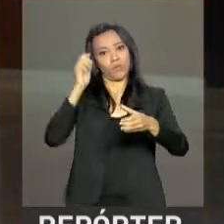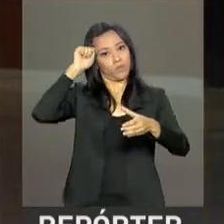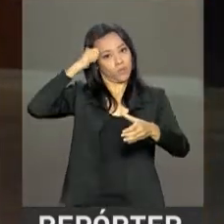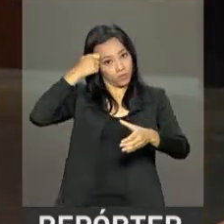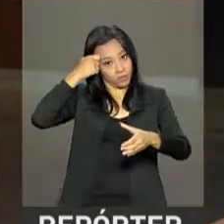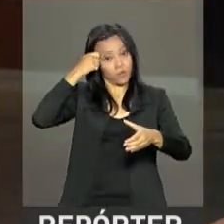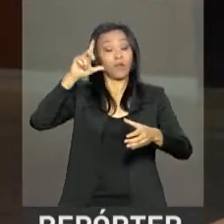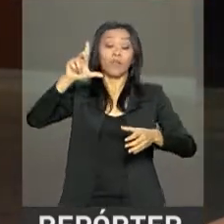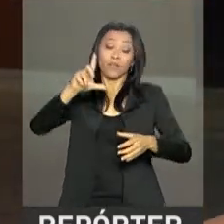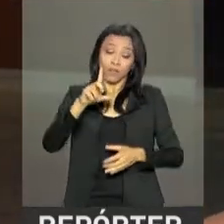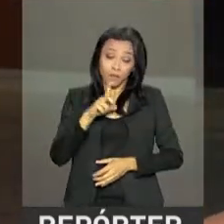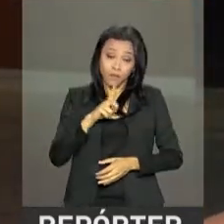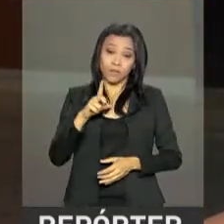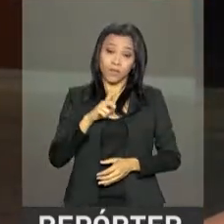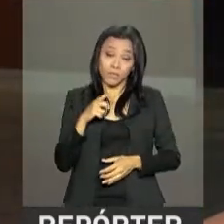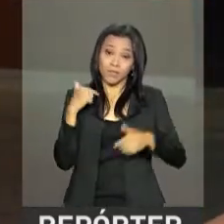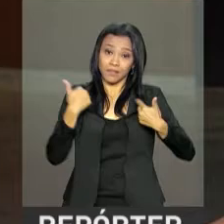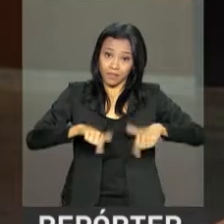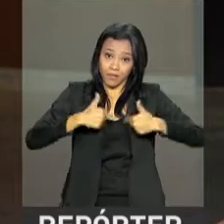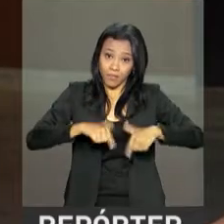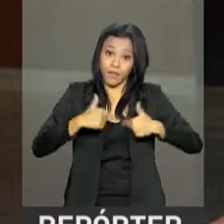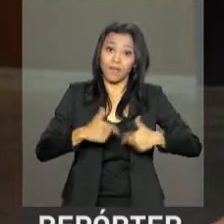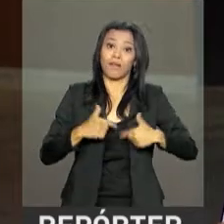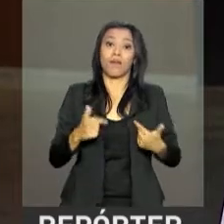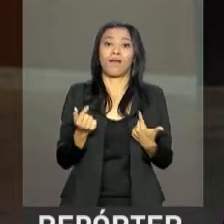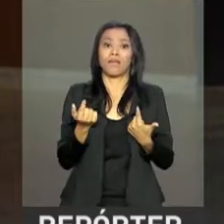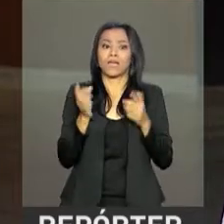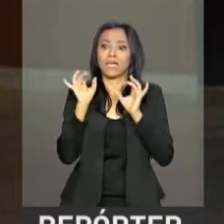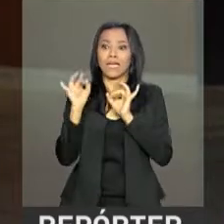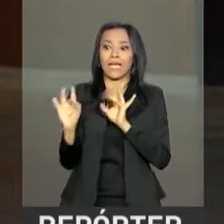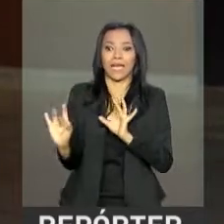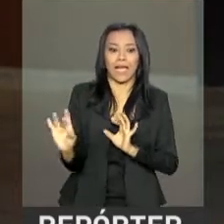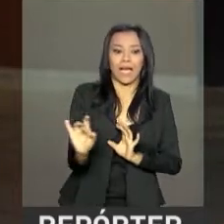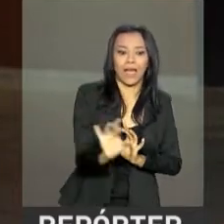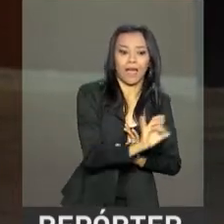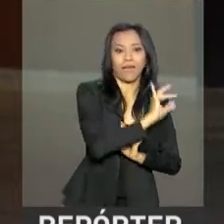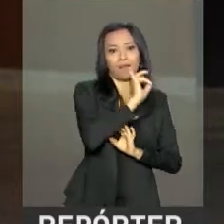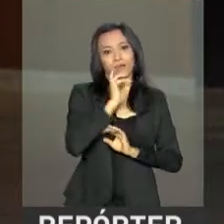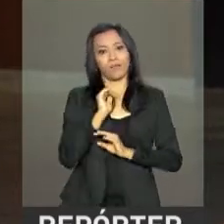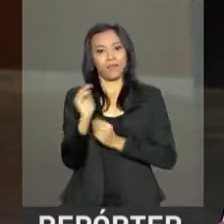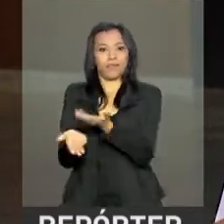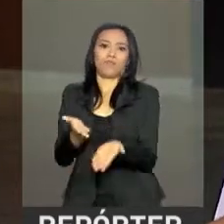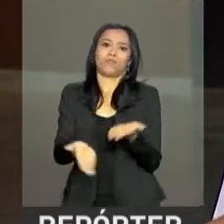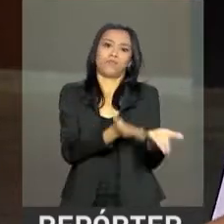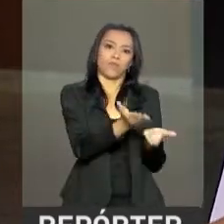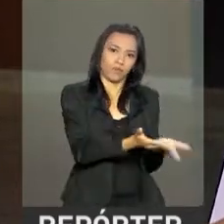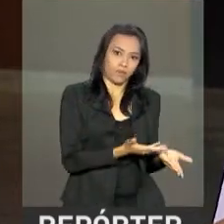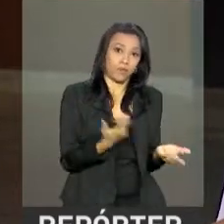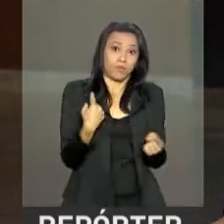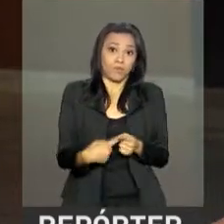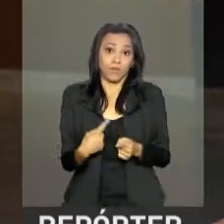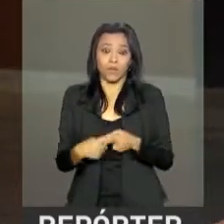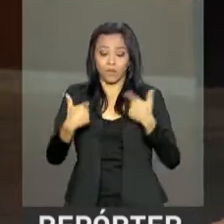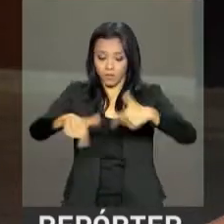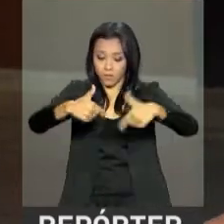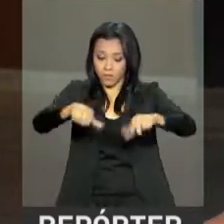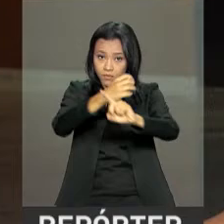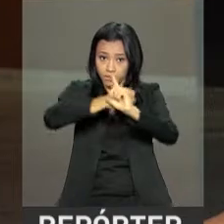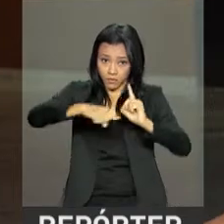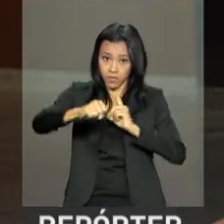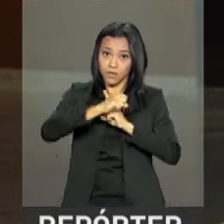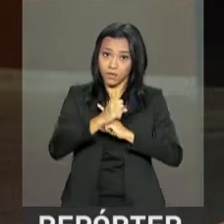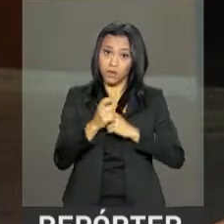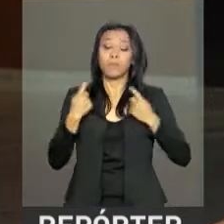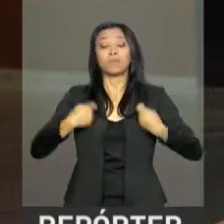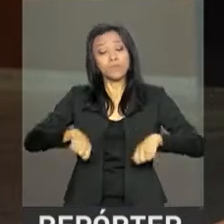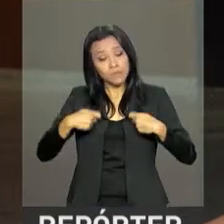temos que trabalhar através das específicas especificidades do atendimento porque o trabalho social ele ele